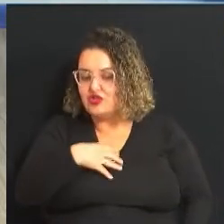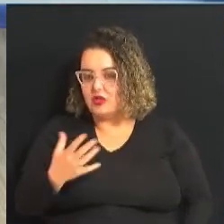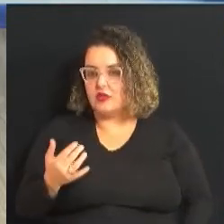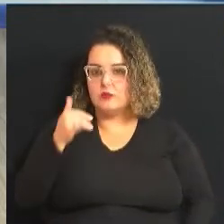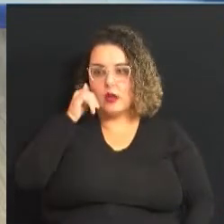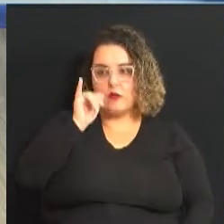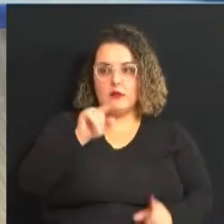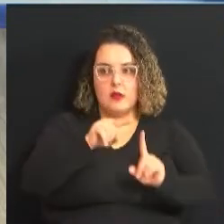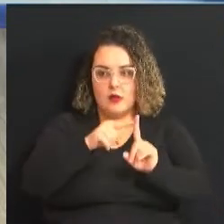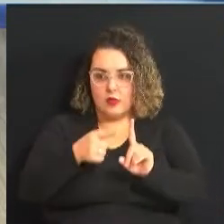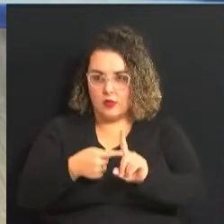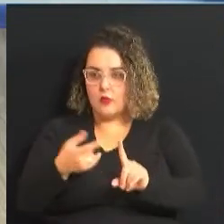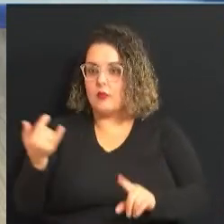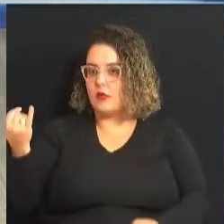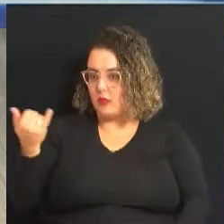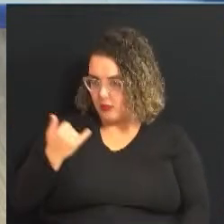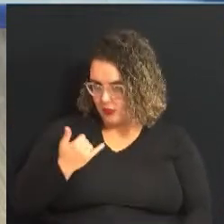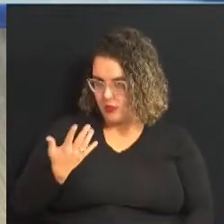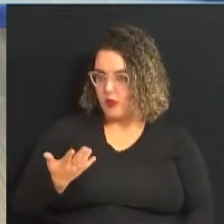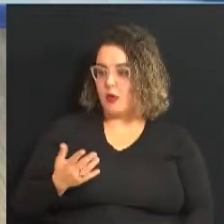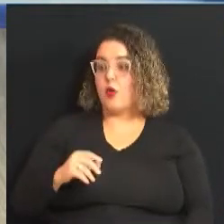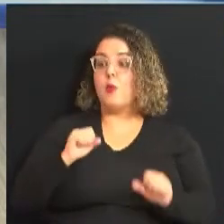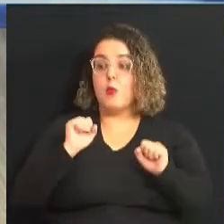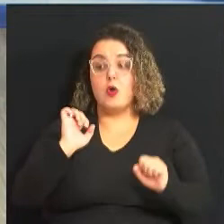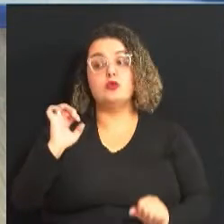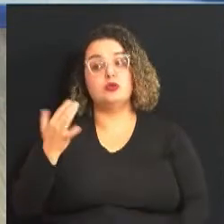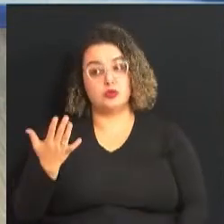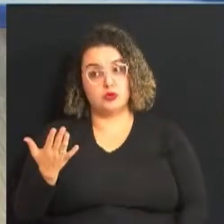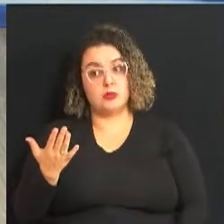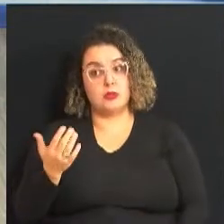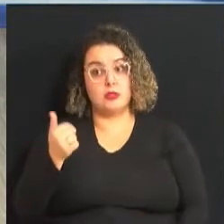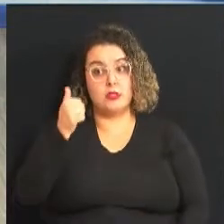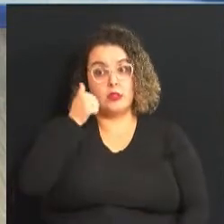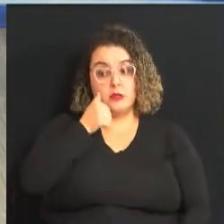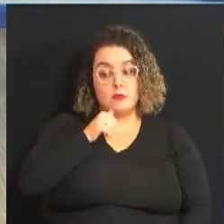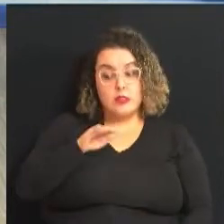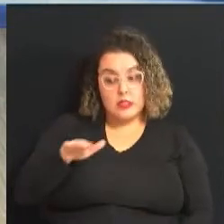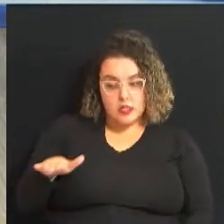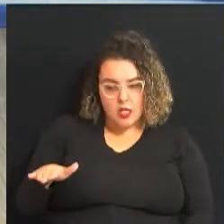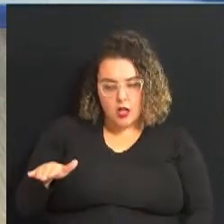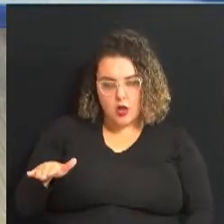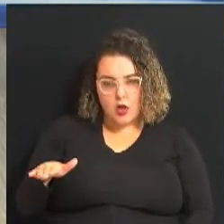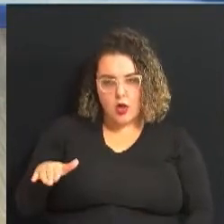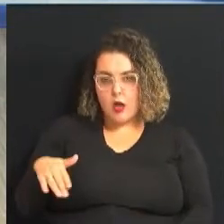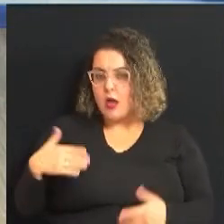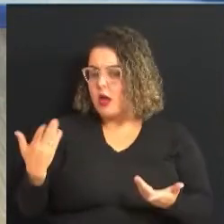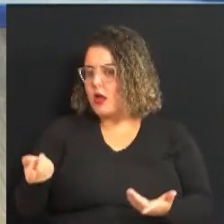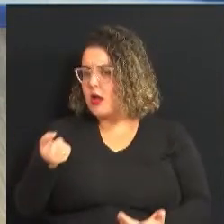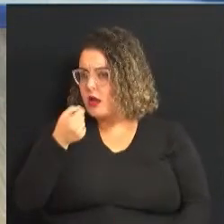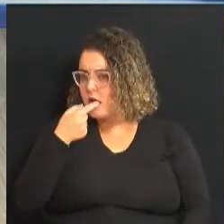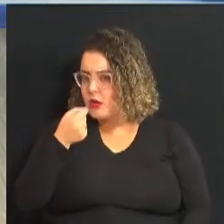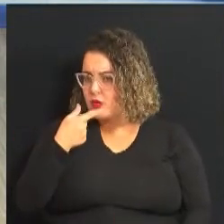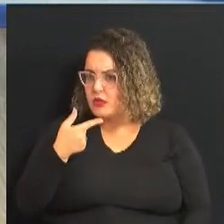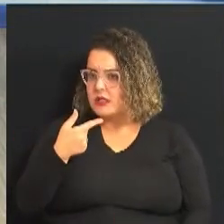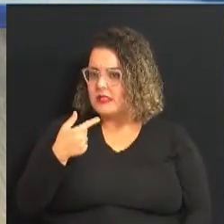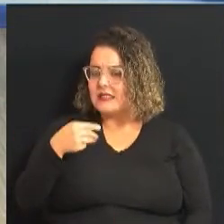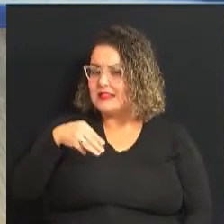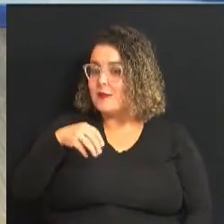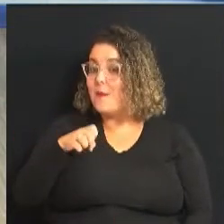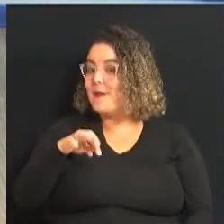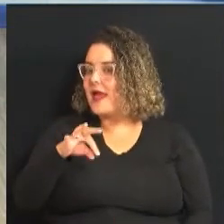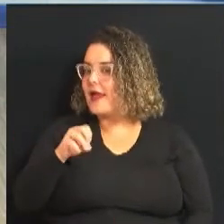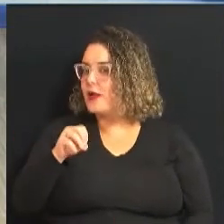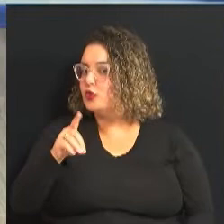gravidez. Como a senhora disse aí, pode acontecer logo na menina novinha. E esses medicamentos e esses métodos, a partir de